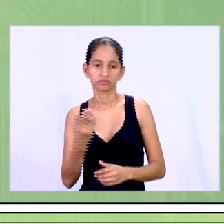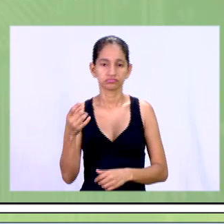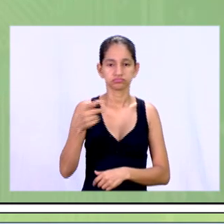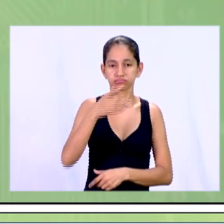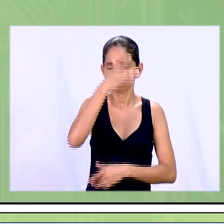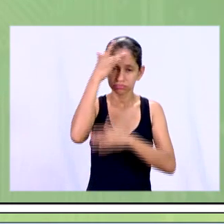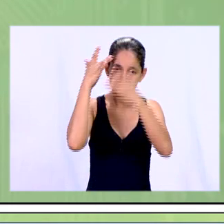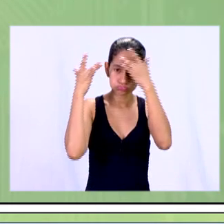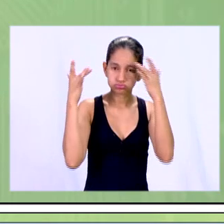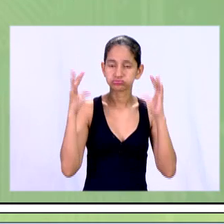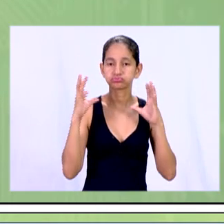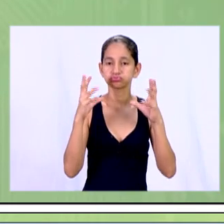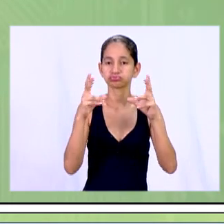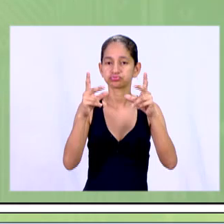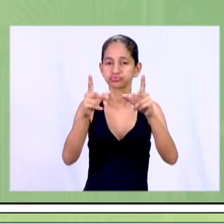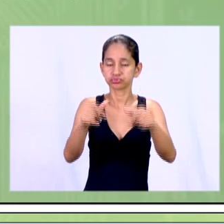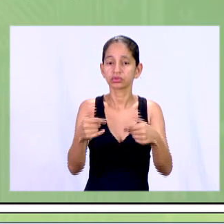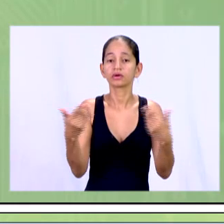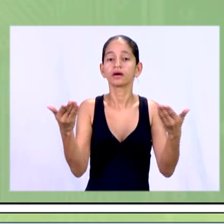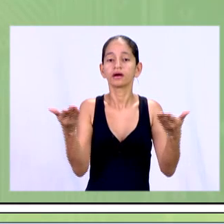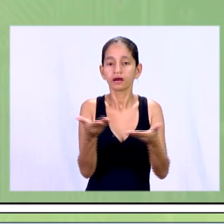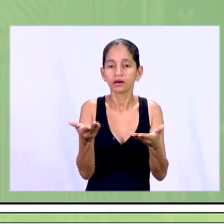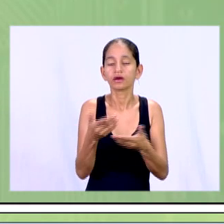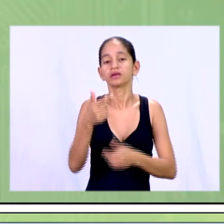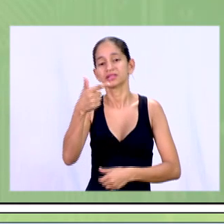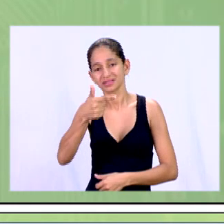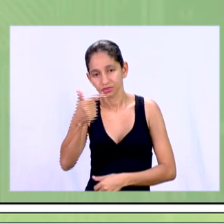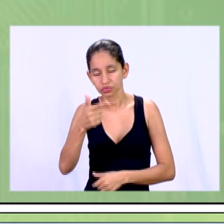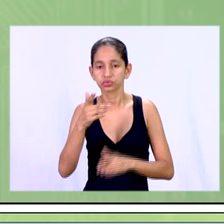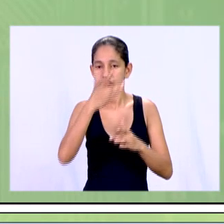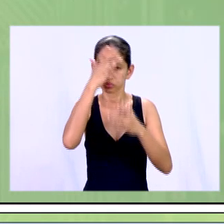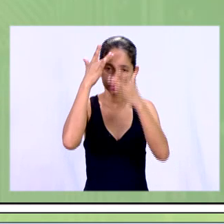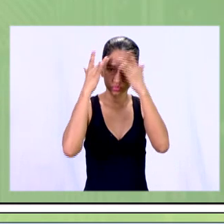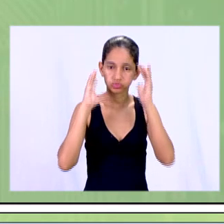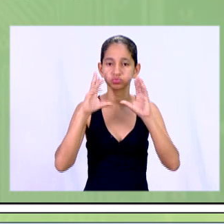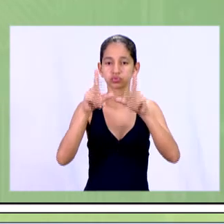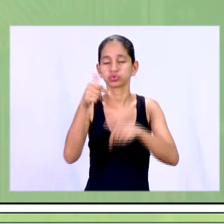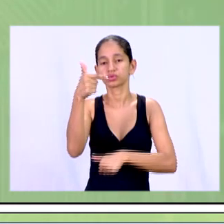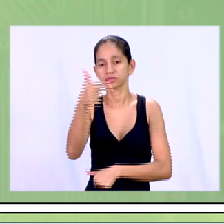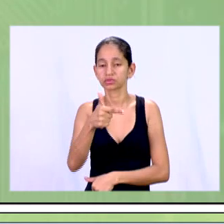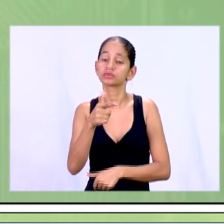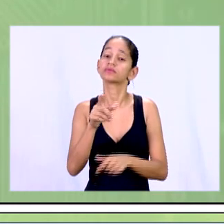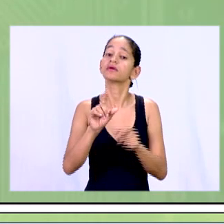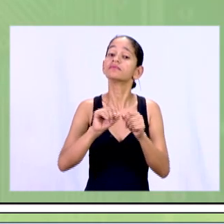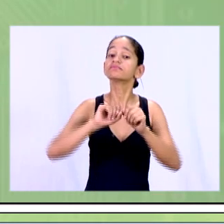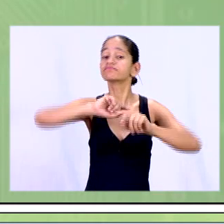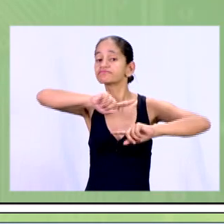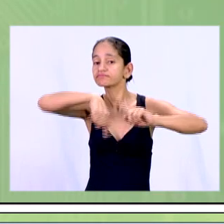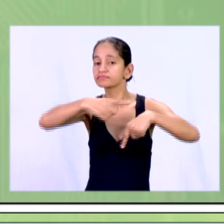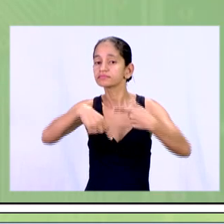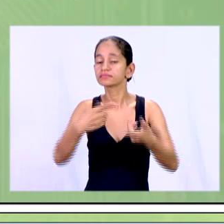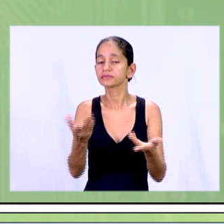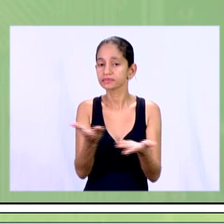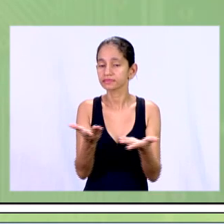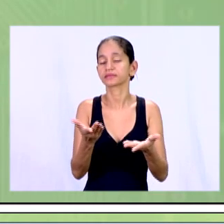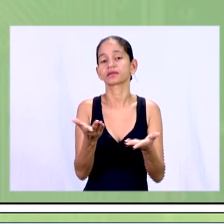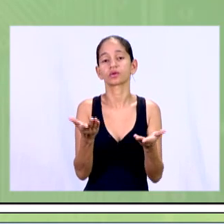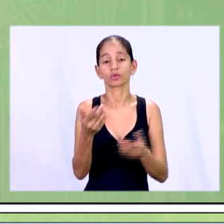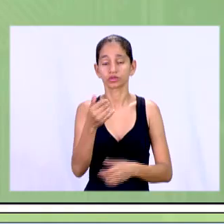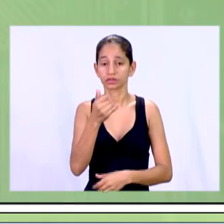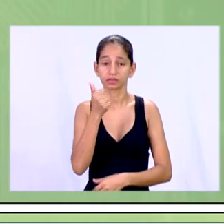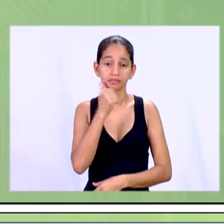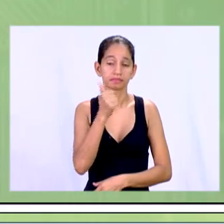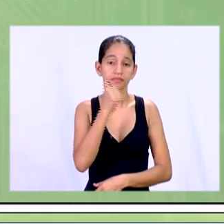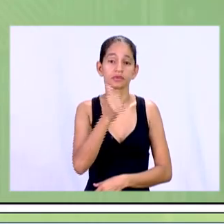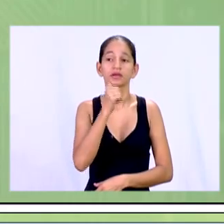Na primeira geração foram estabelecidos direitos civis e políticos, né? Então, as